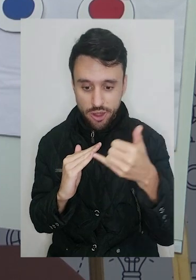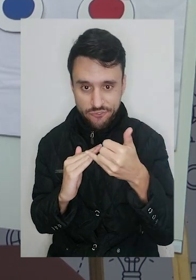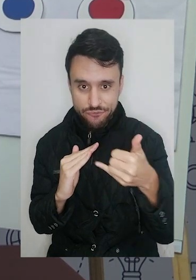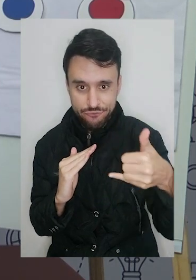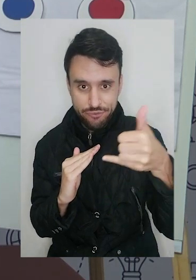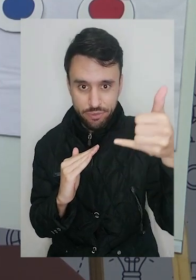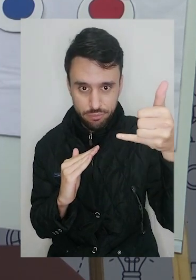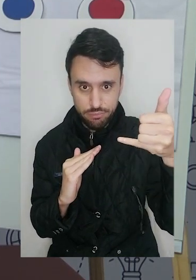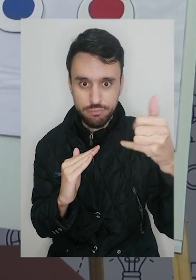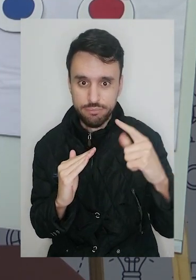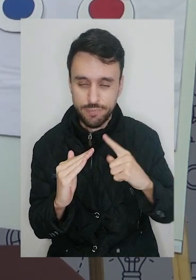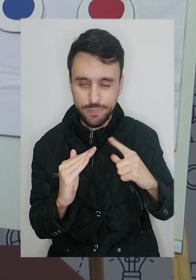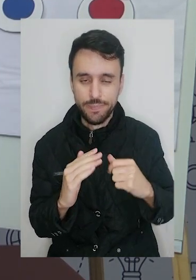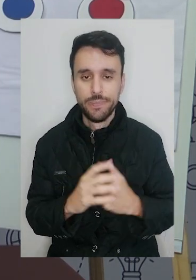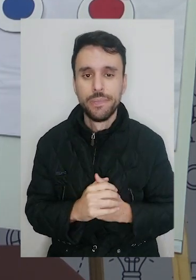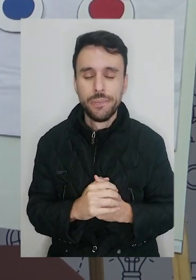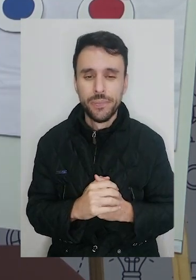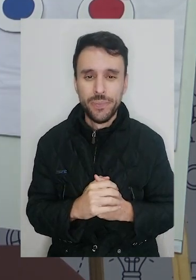um outro aqui